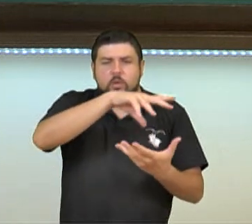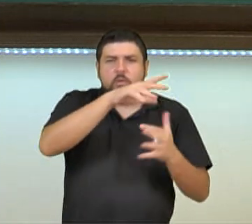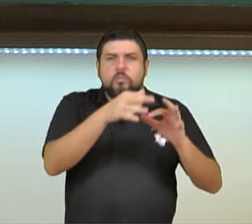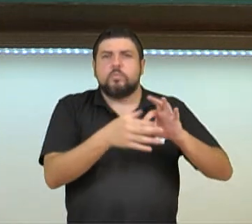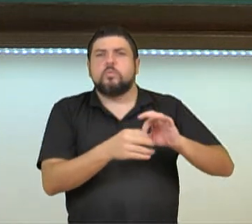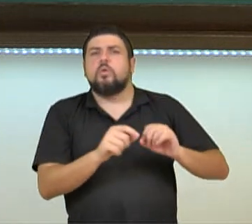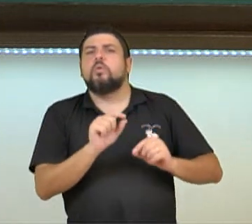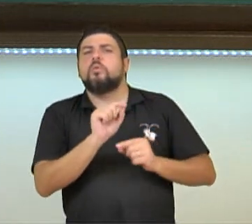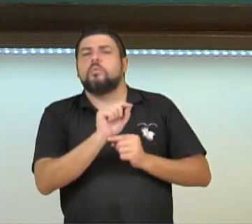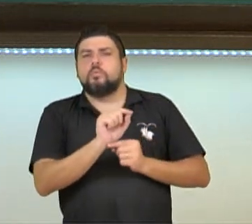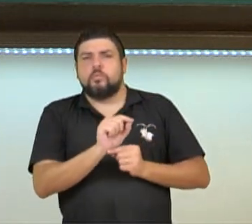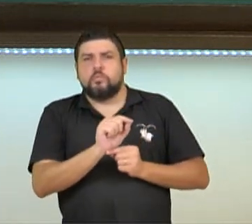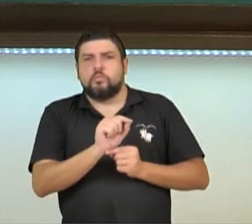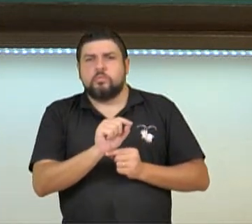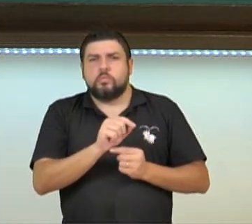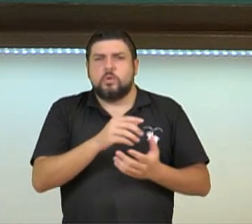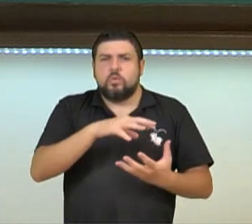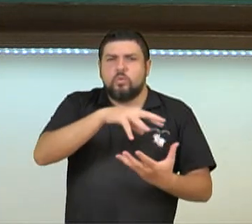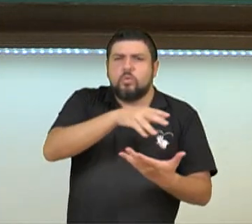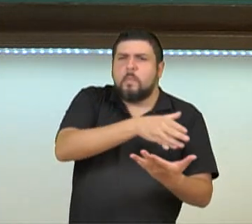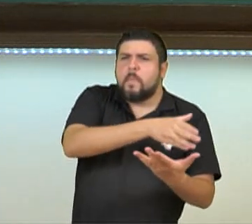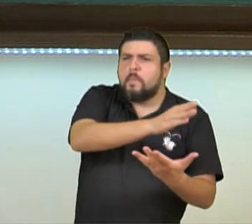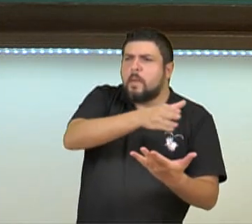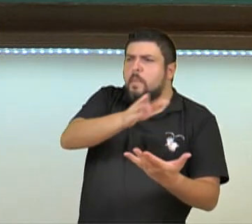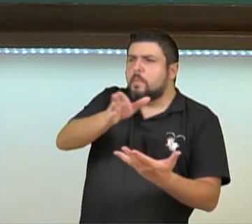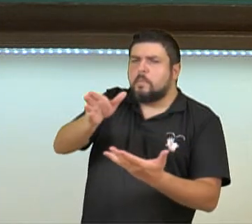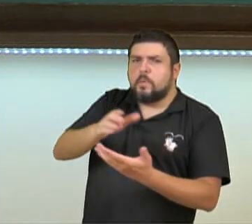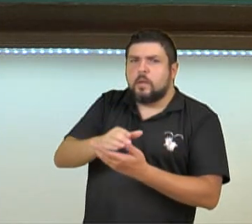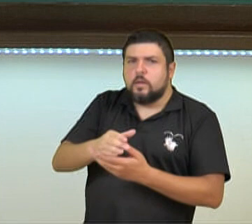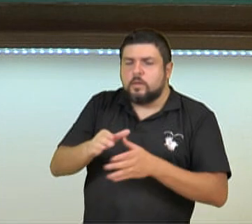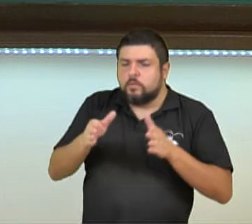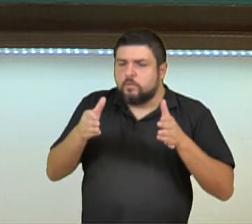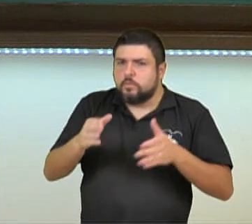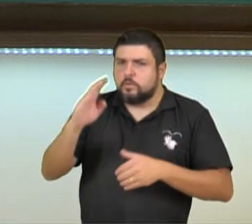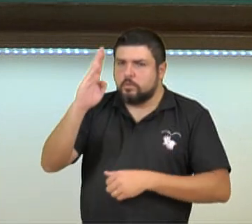termos de alcance e demos uma pequena ênfase em Brasil.